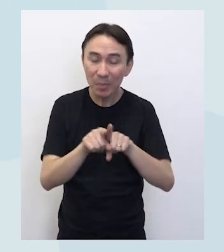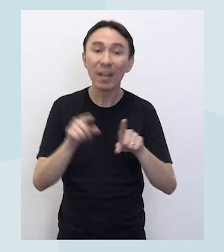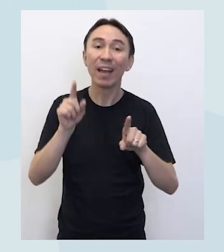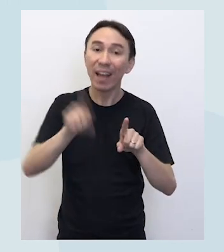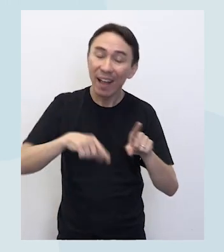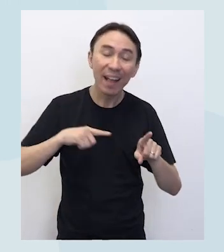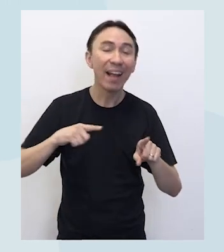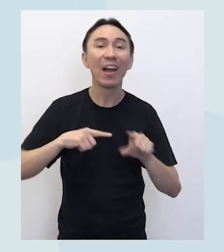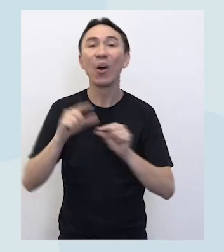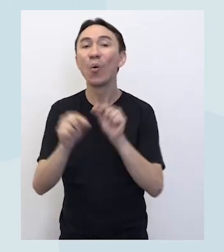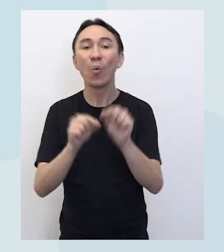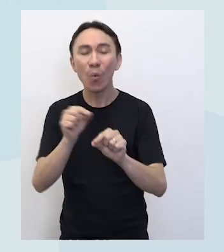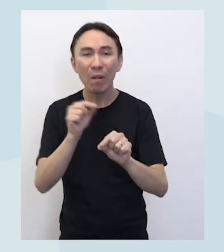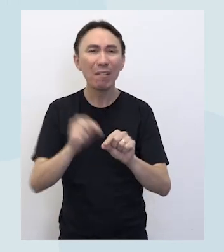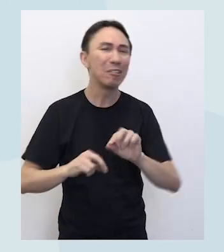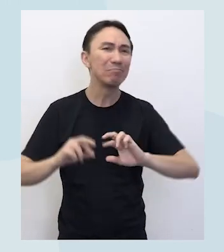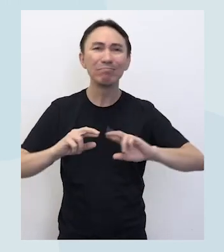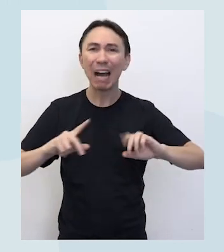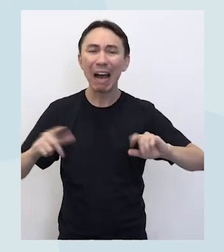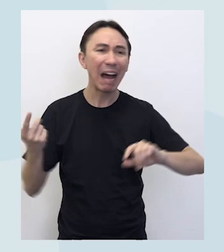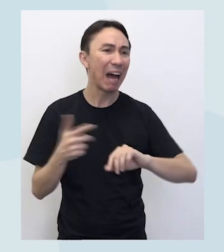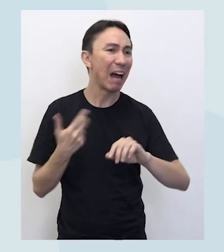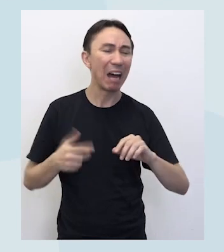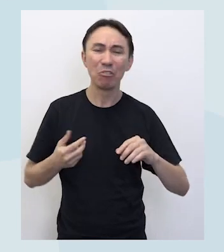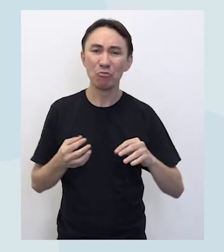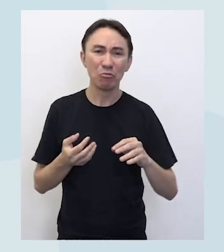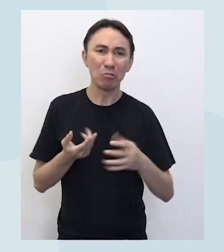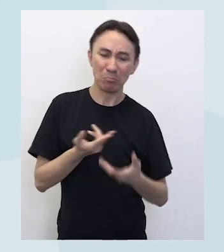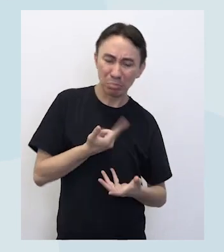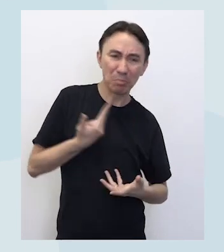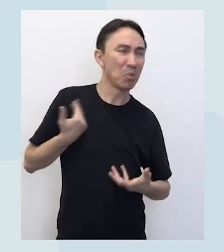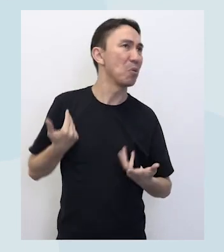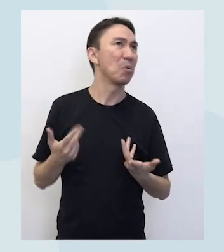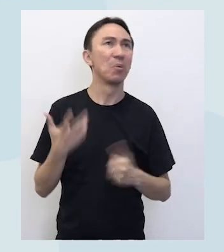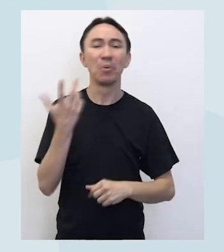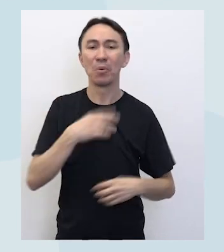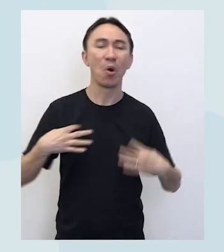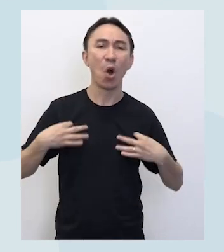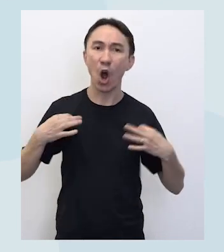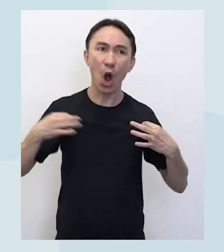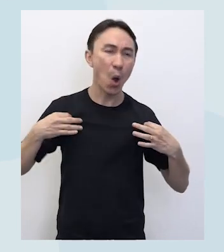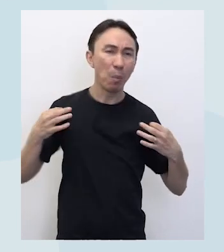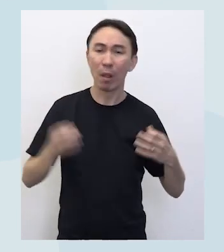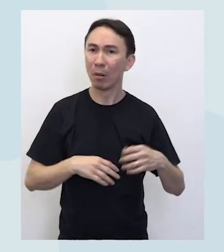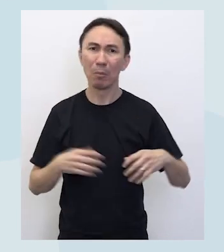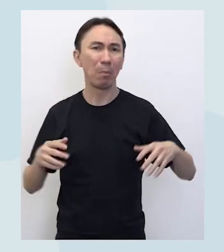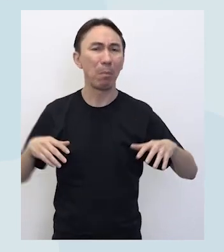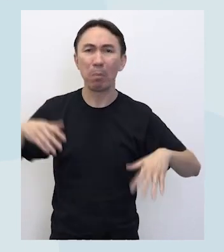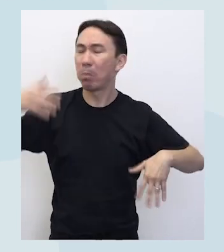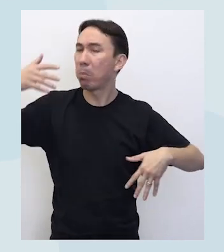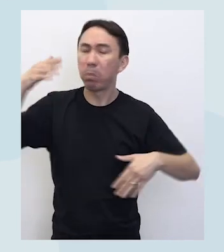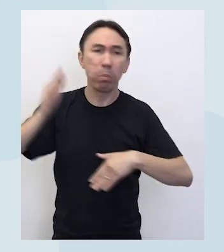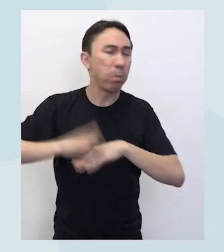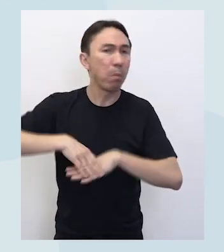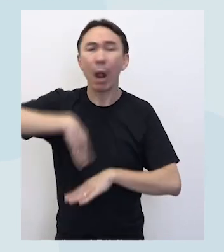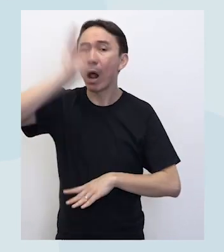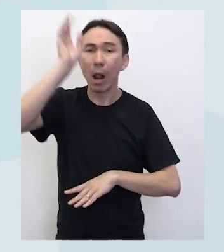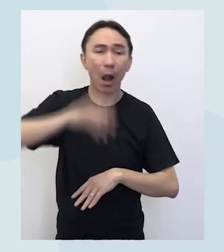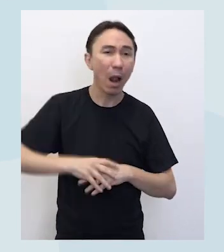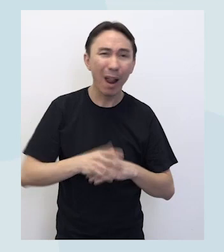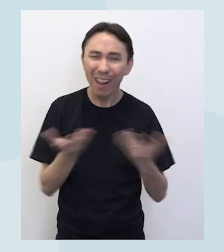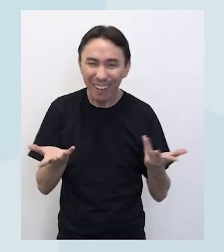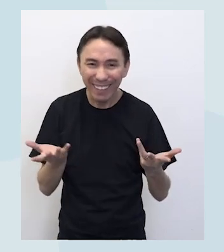suporte de mais figurinos, assim, totalmente inusitados, exagerados, né? Onde eles se vestem, né, de uma